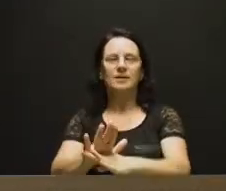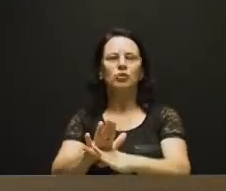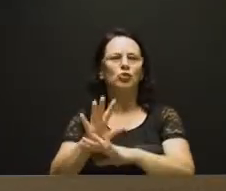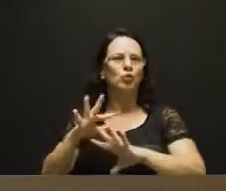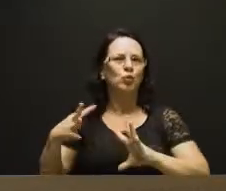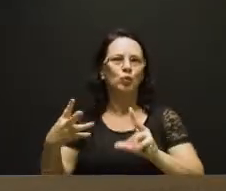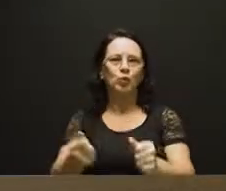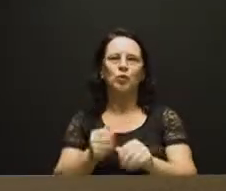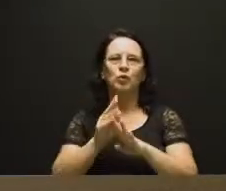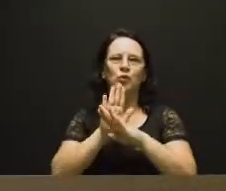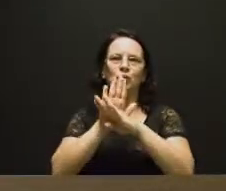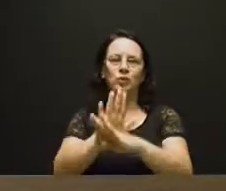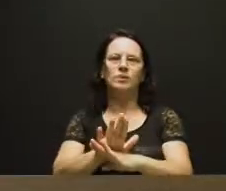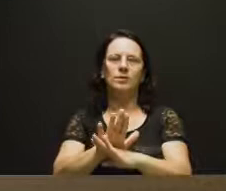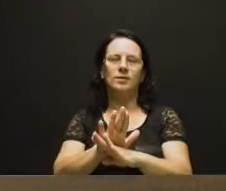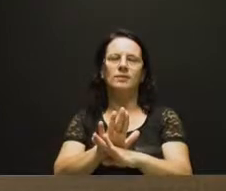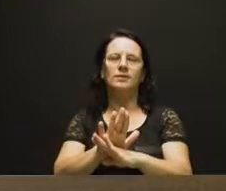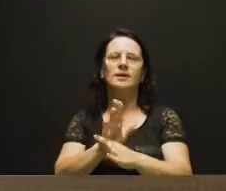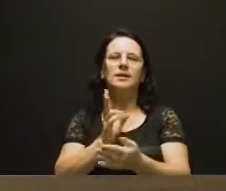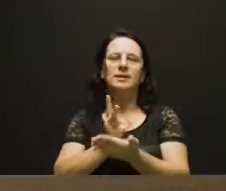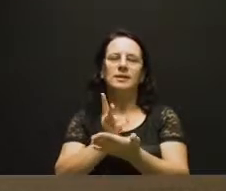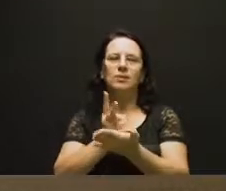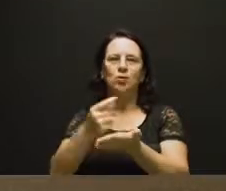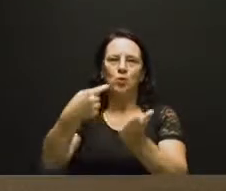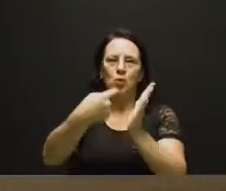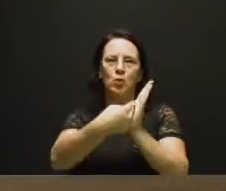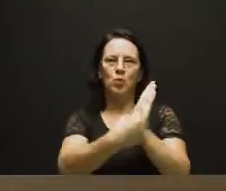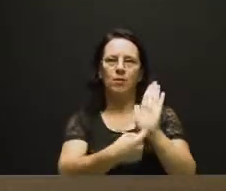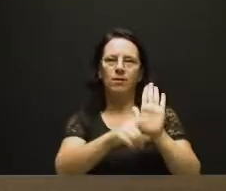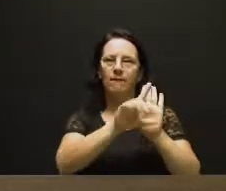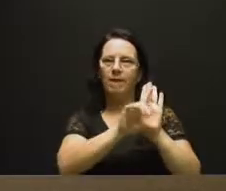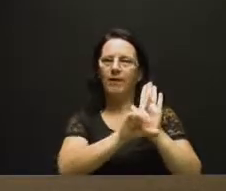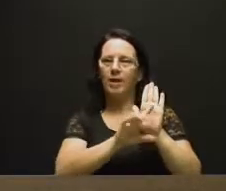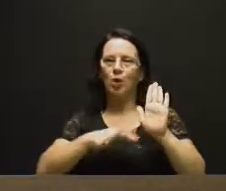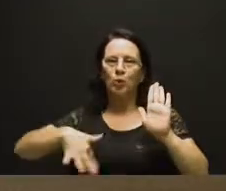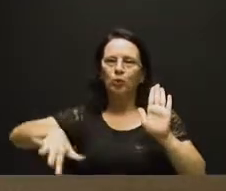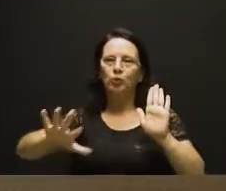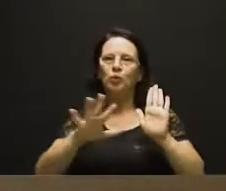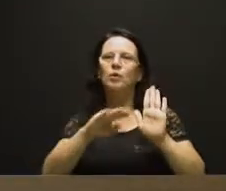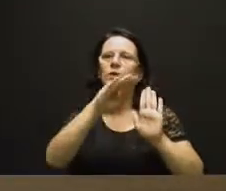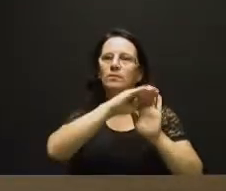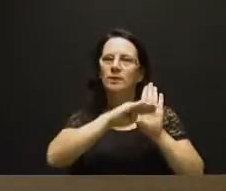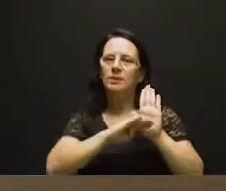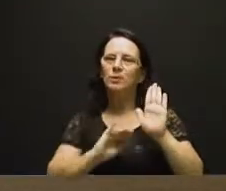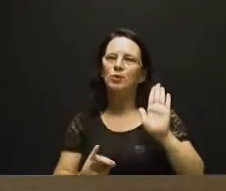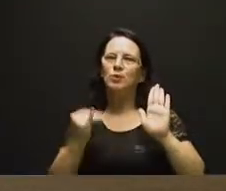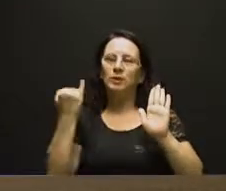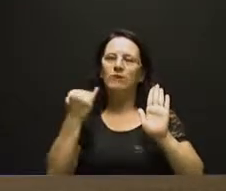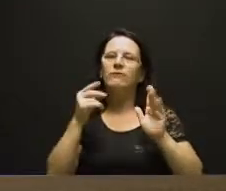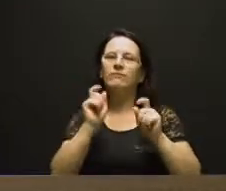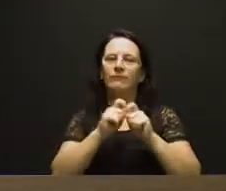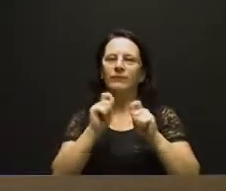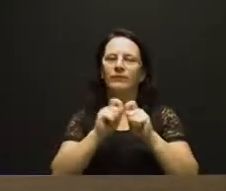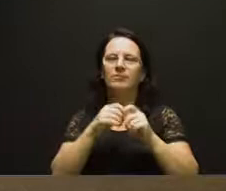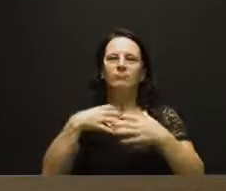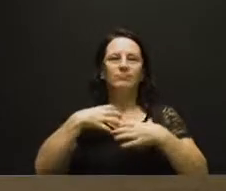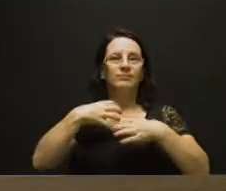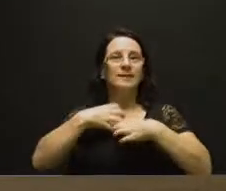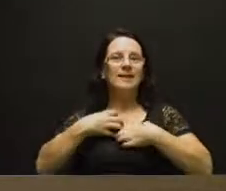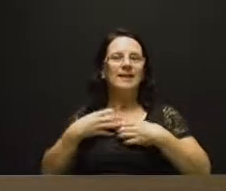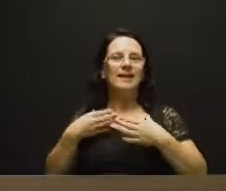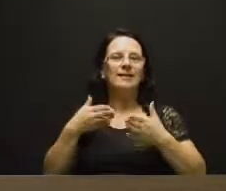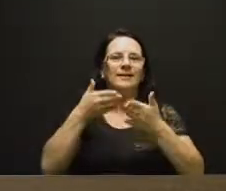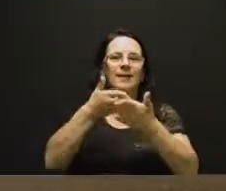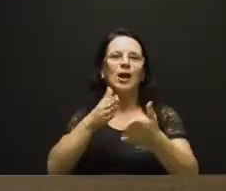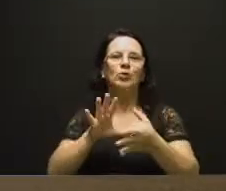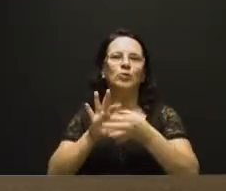todos humanos e sociais não apenas para cumprirmos a lei mas para que todos tenham as mesmas oportunidades de fazer e se sentir parte fundamental